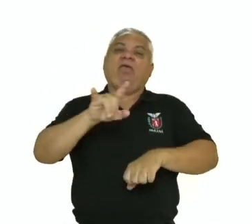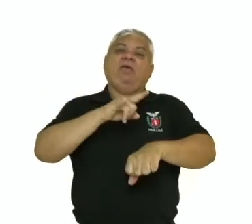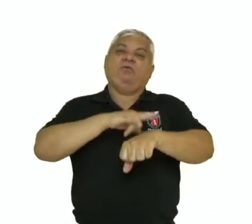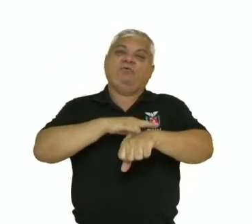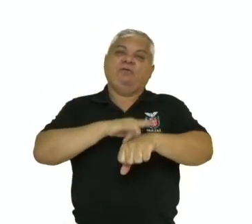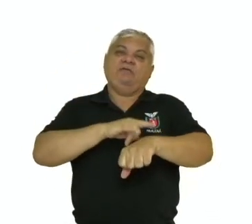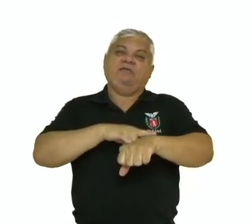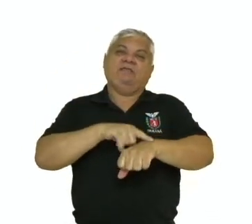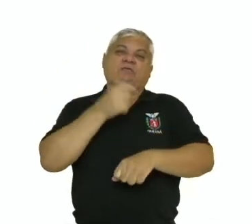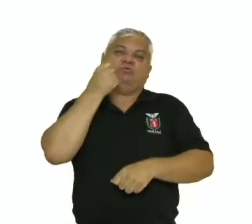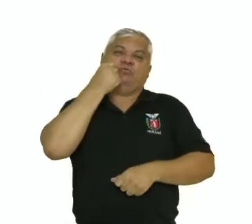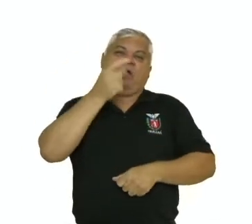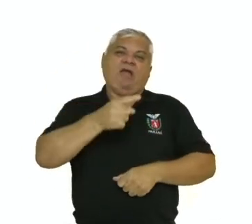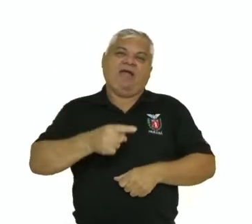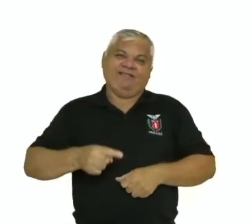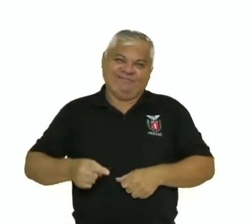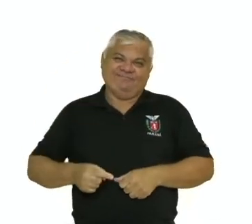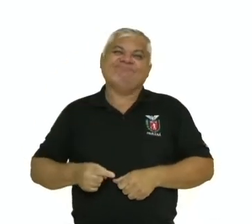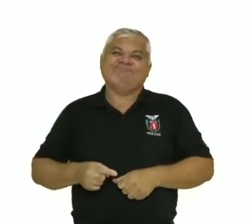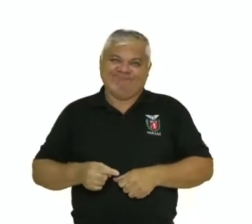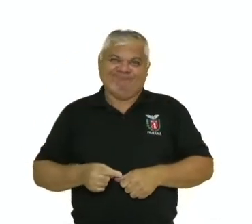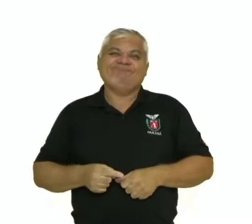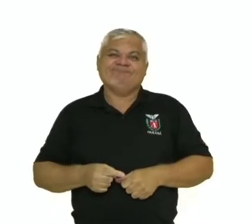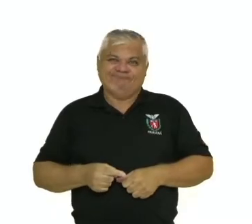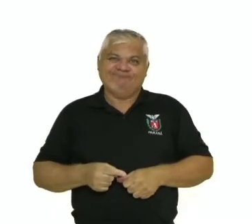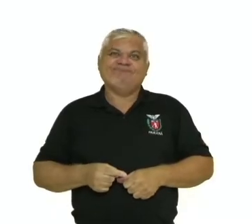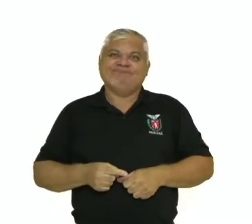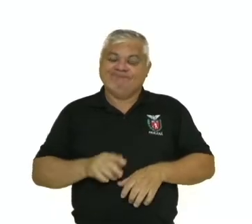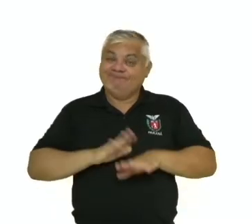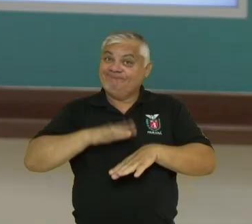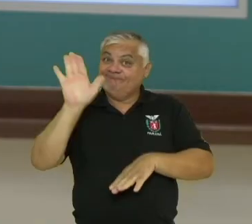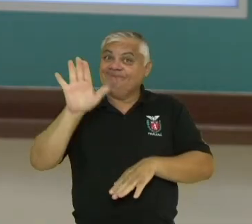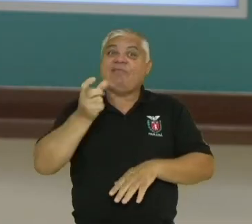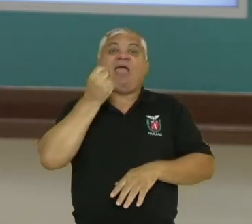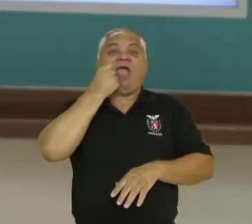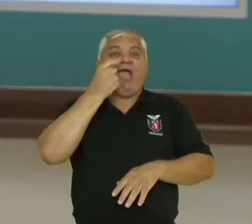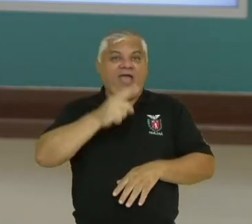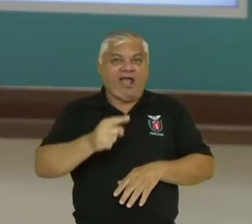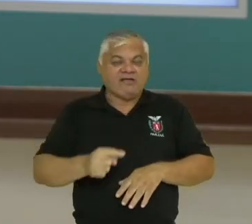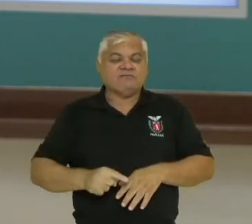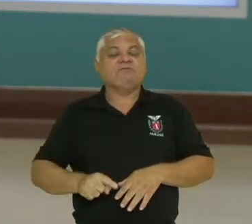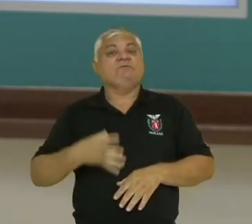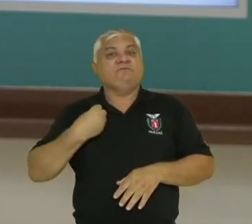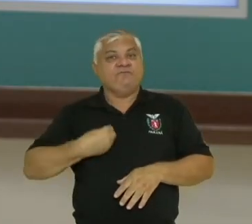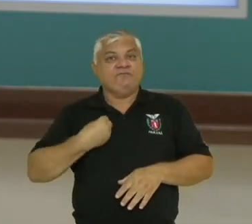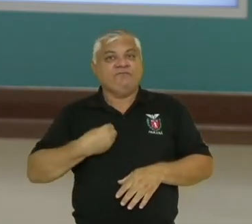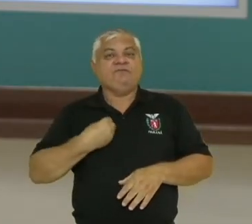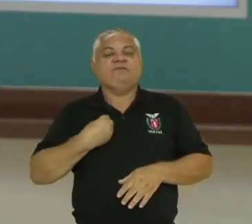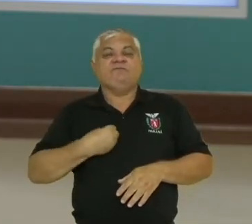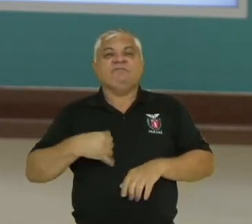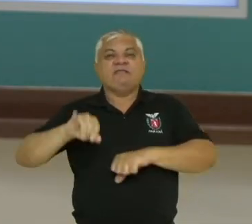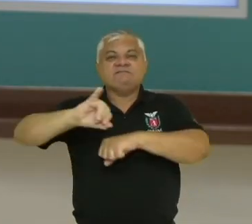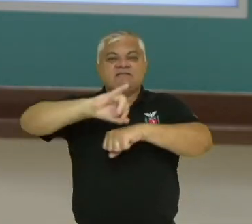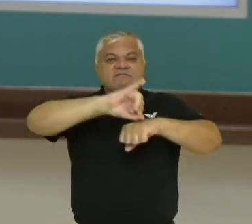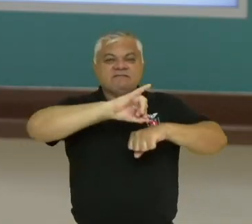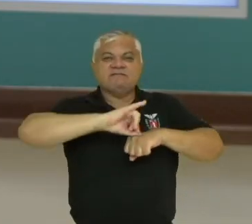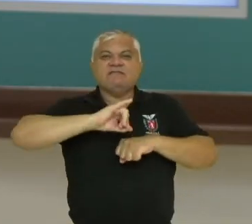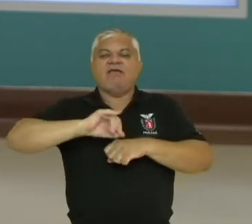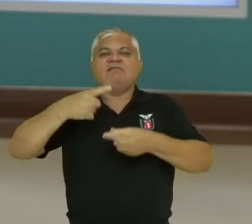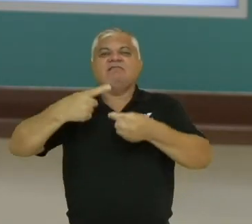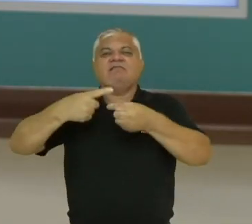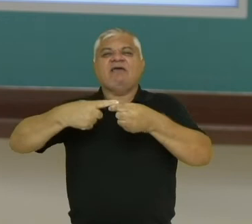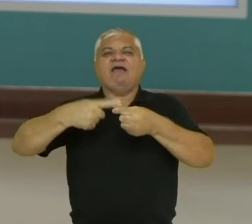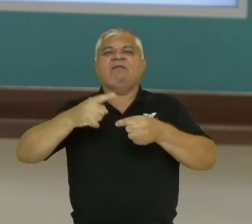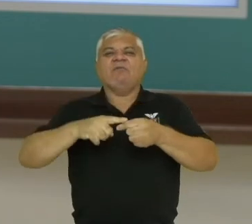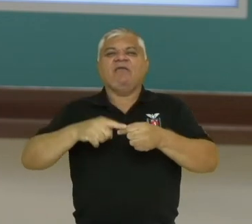urina de algumas espécies de animais, principalmente os ratos. Os ratos vivem nos grandes centros devido ao